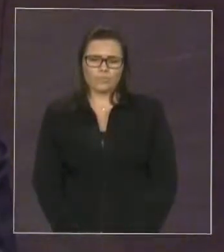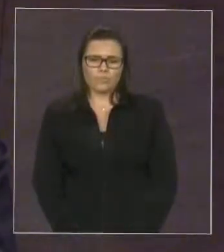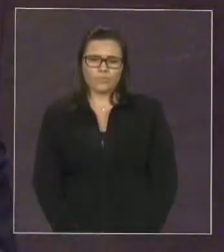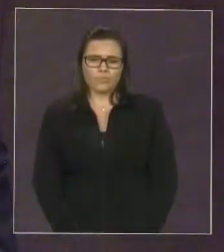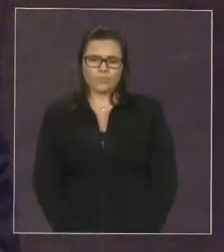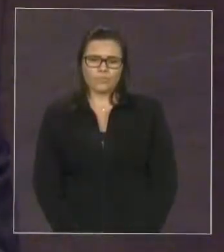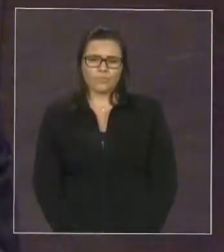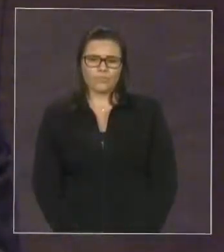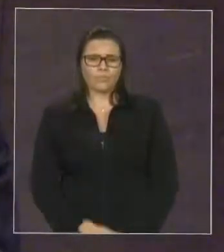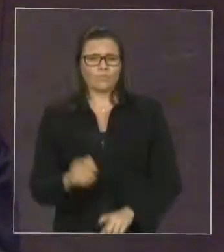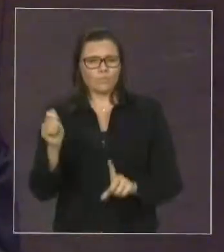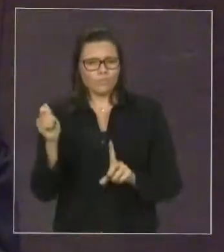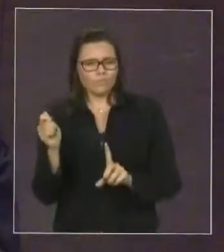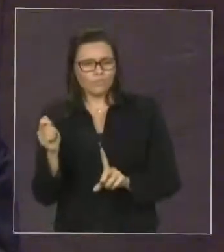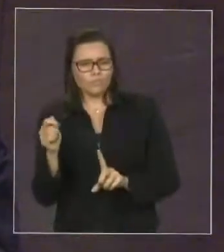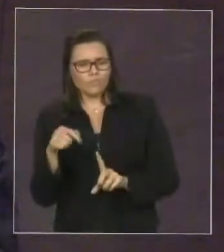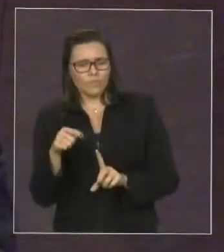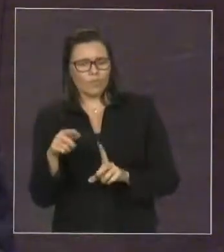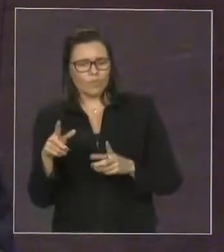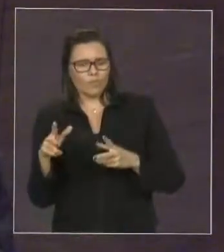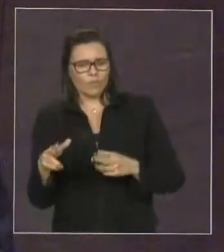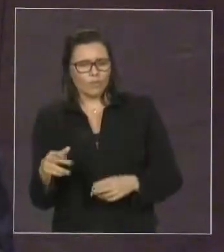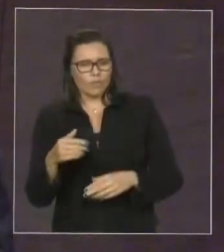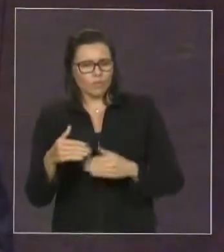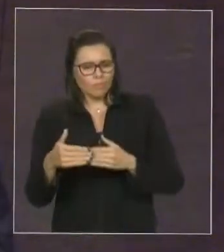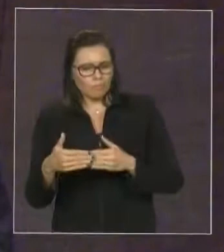referência em ortopedia,